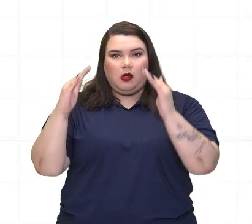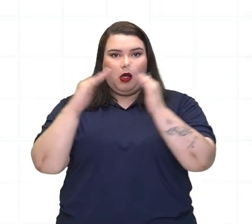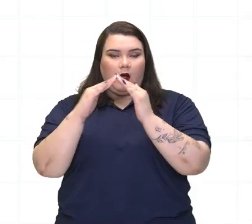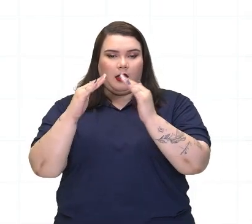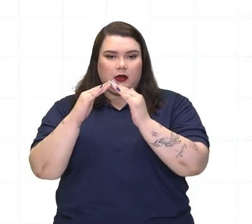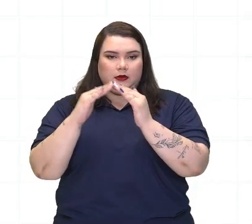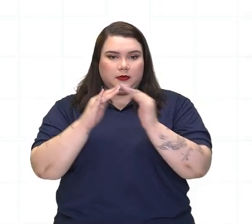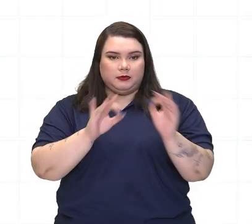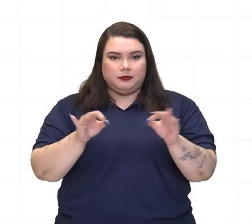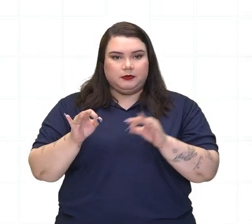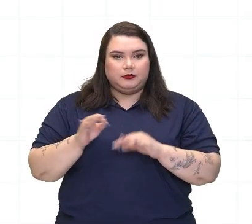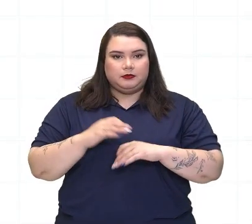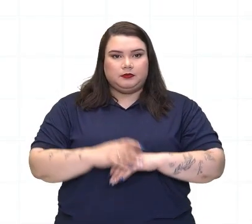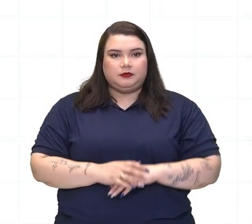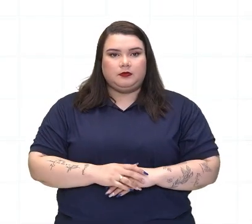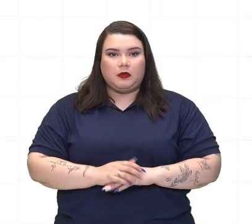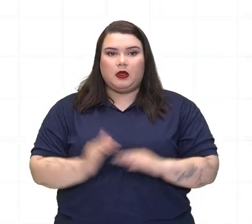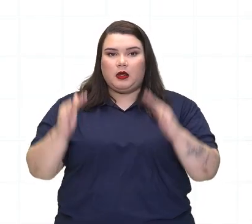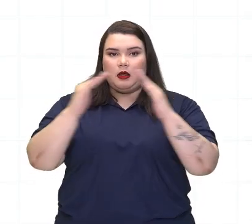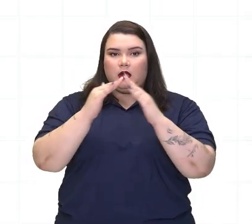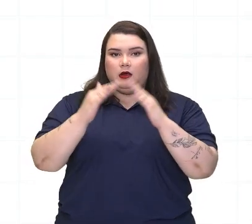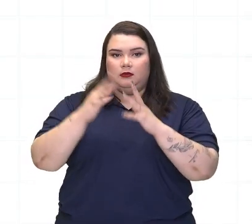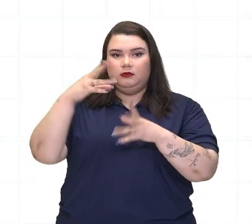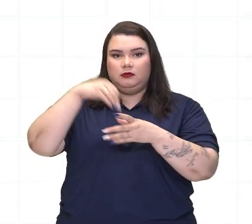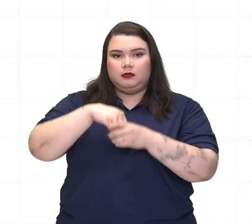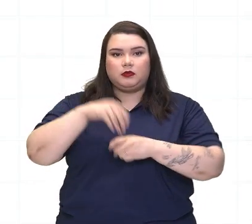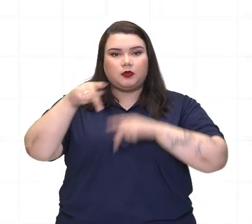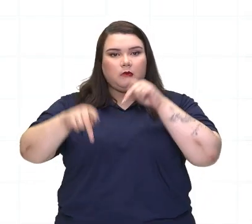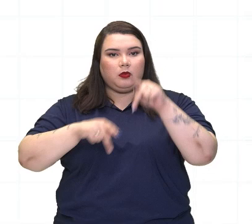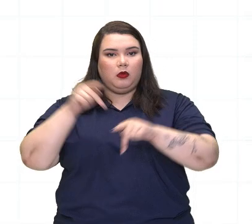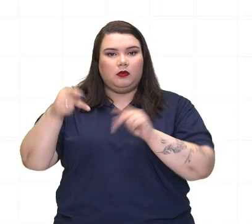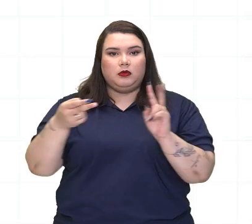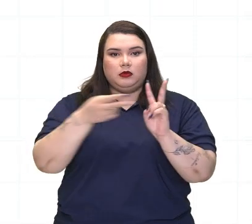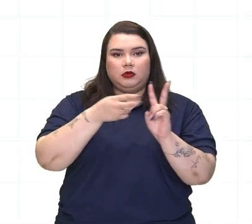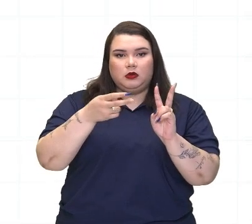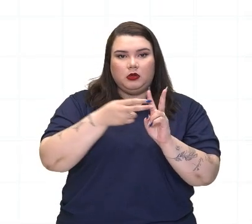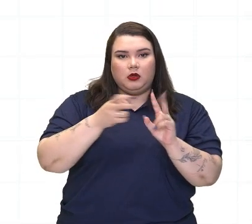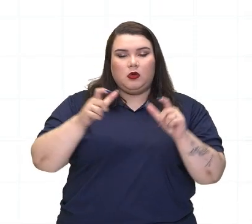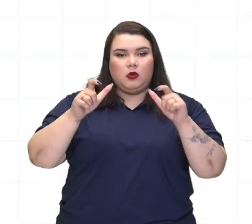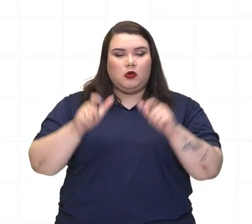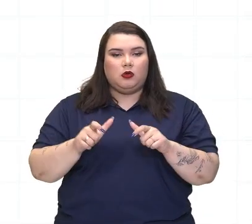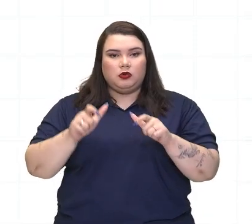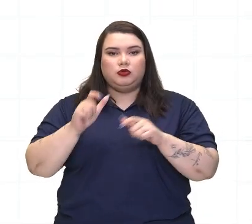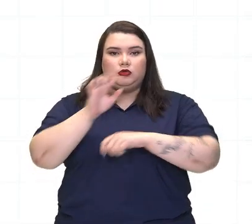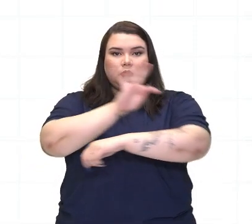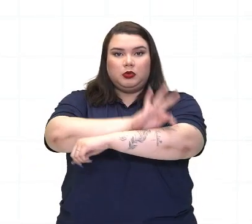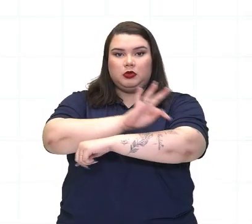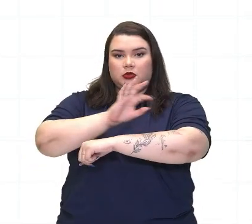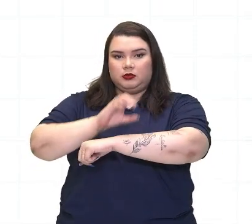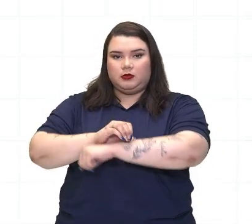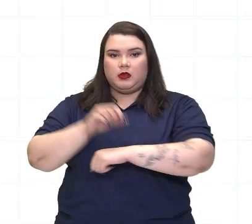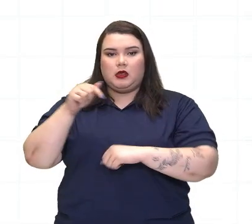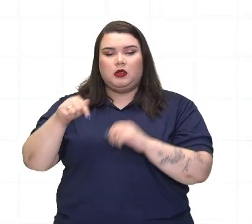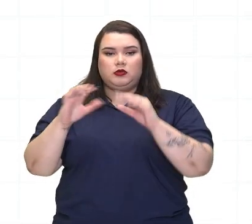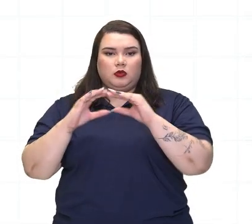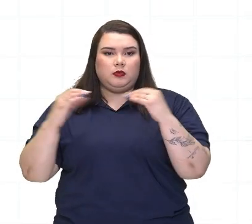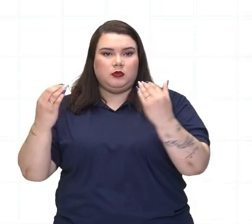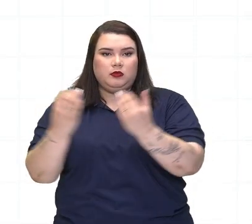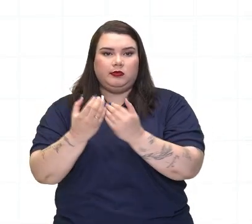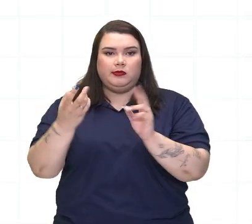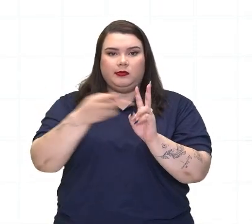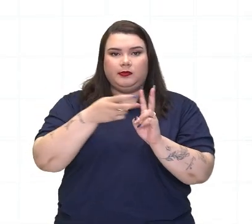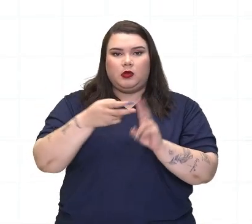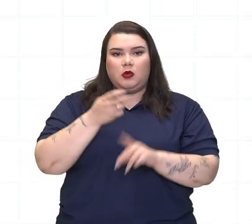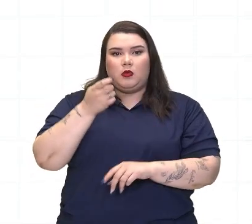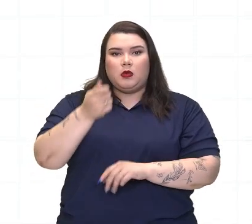moradias. Casas na aldeia Taquaiara, do povo Craô, em Lagoa da Confusão, Tocantins. Na aldeia Taquaiara, quase a totalidade das casas